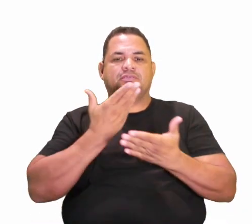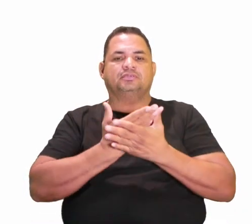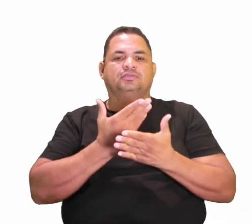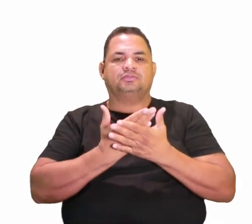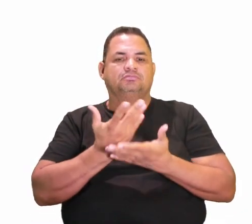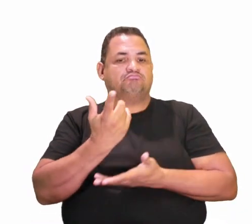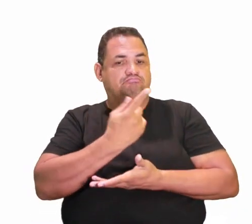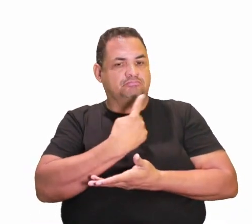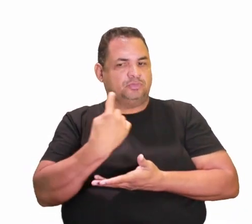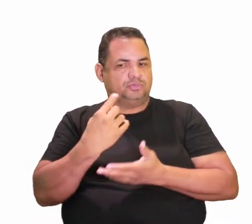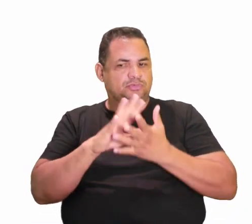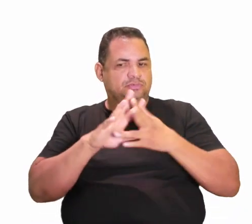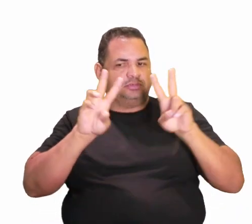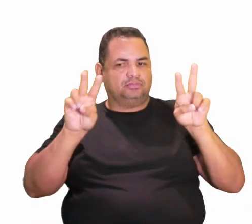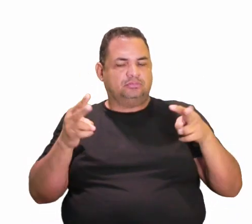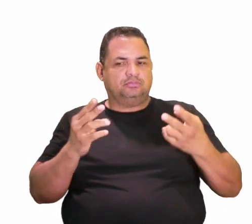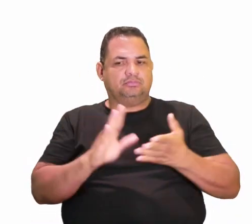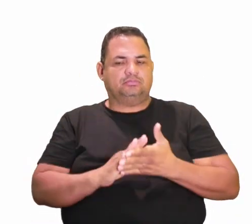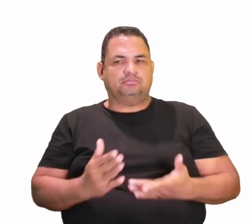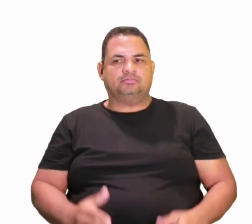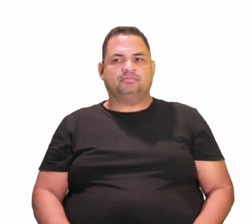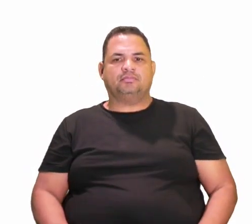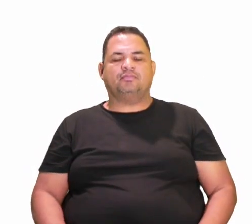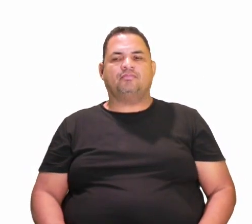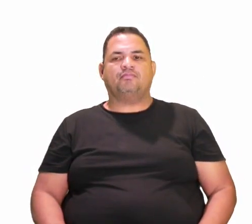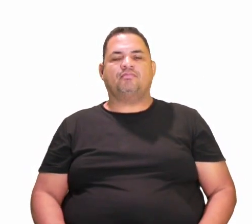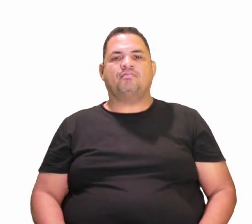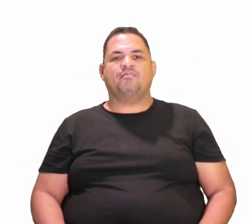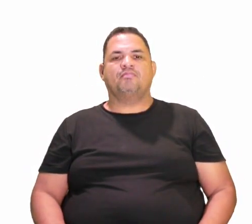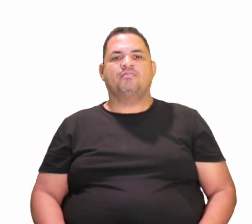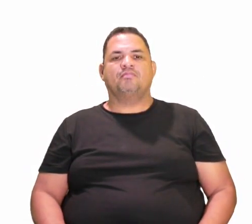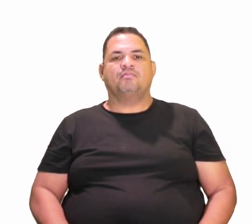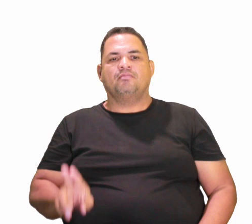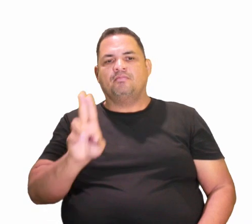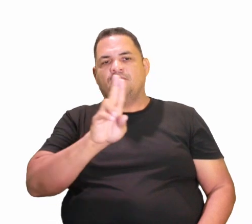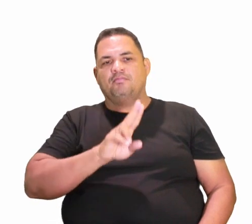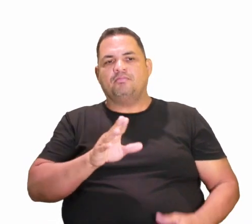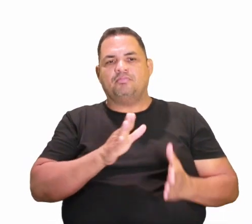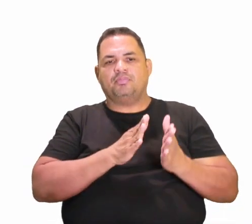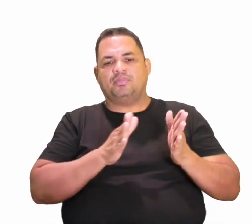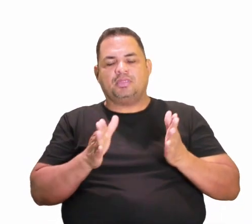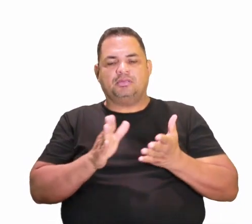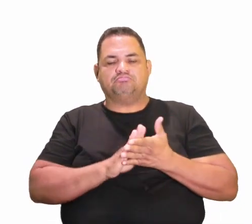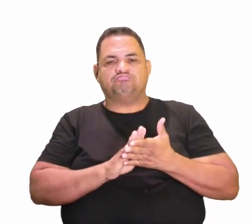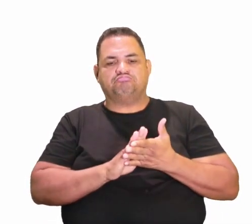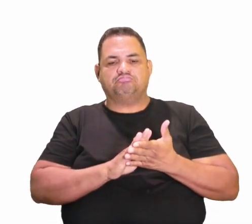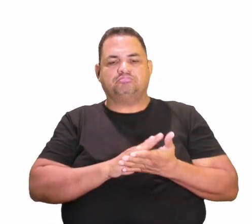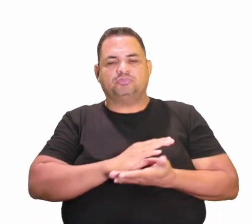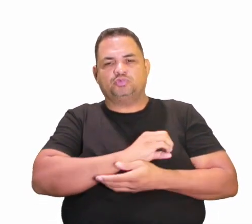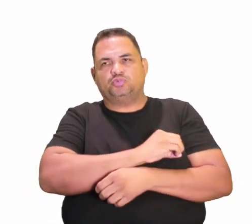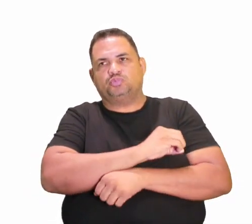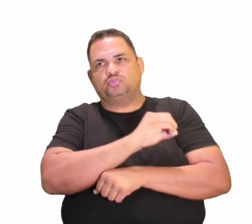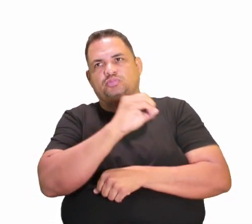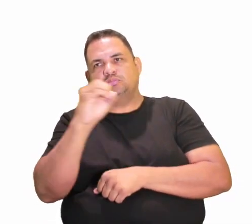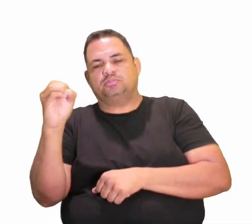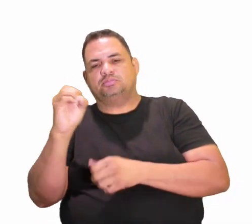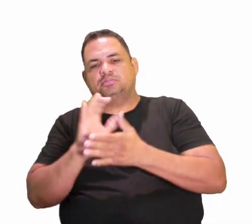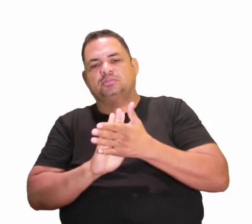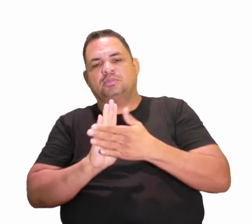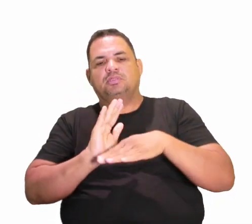ver sobre essas situações. Então, vamos colocar aí na cabeça. É usado com períodos do dia, manhã, tarde e